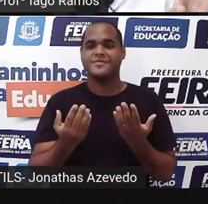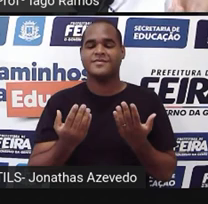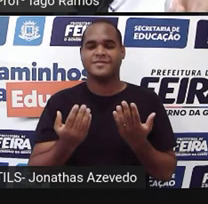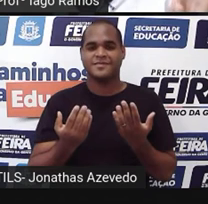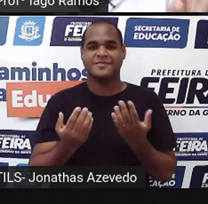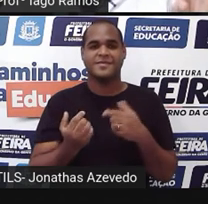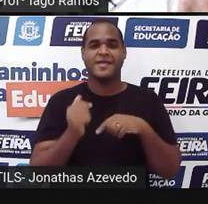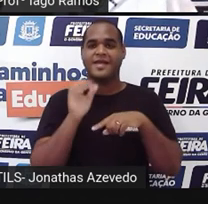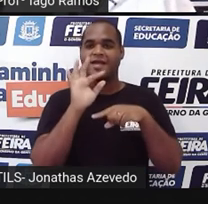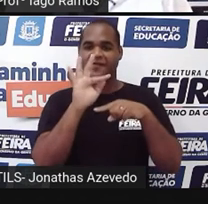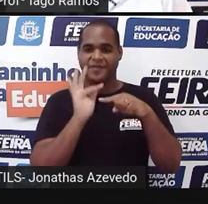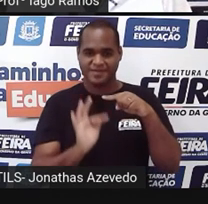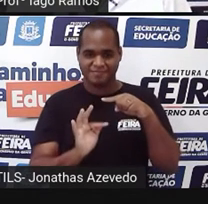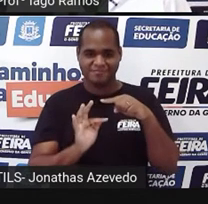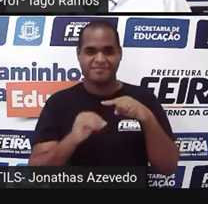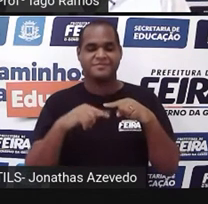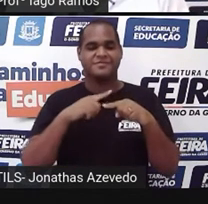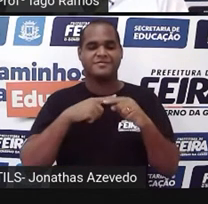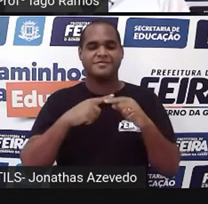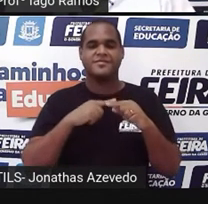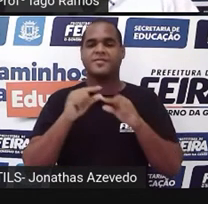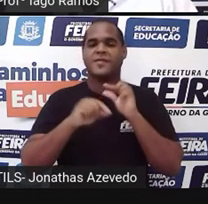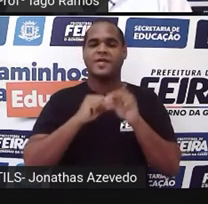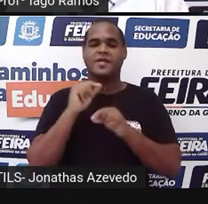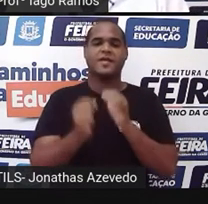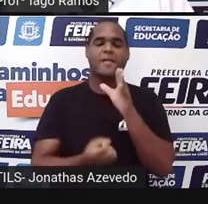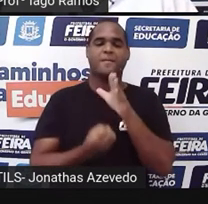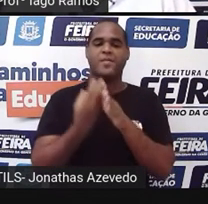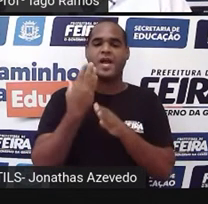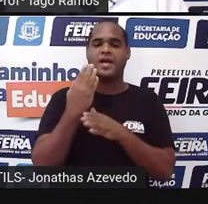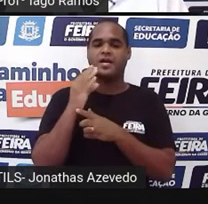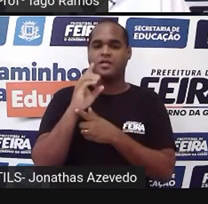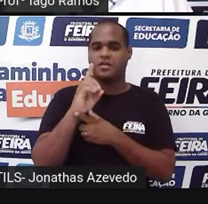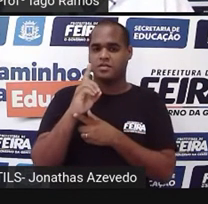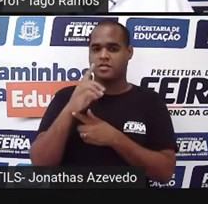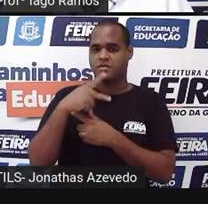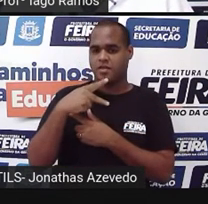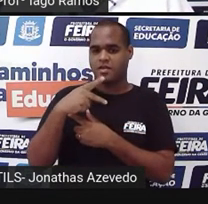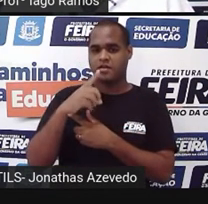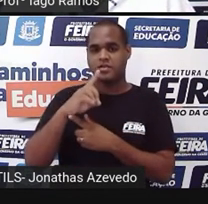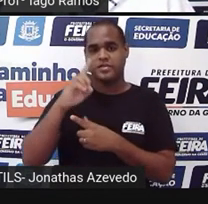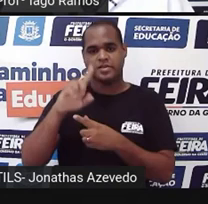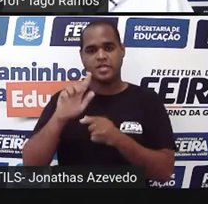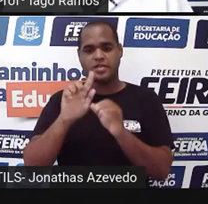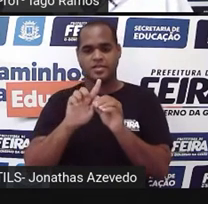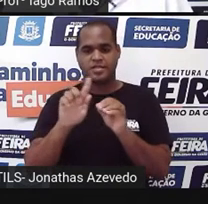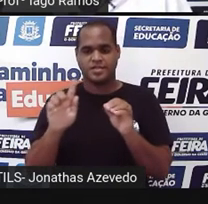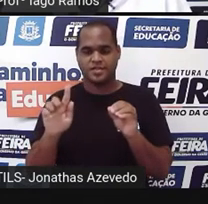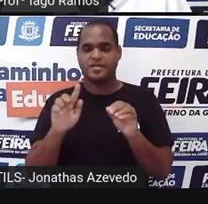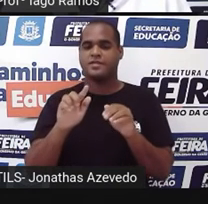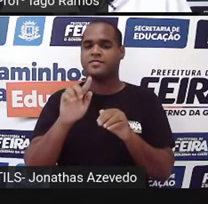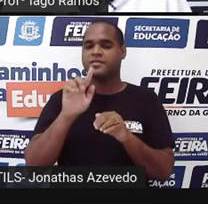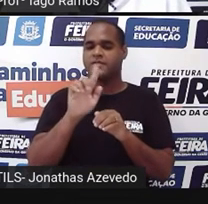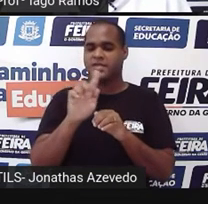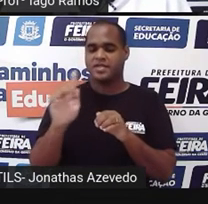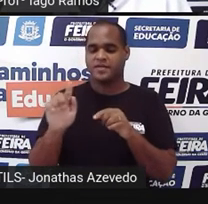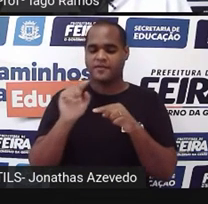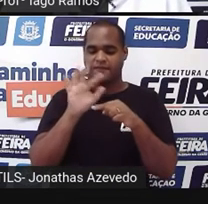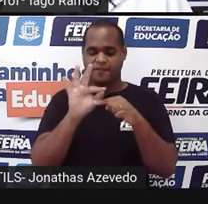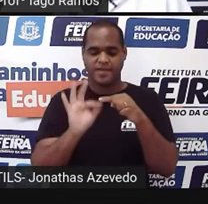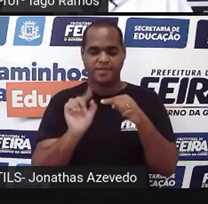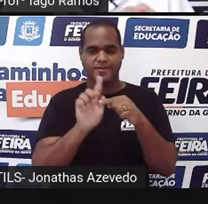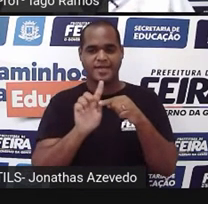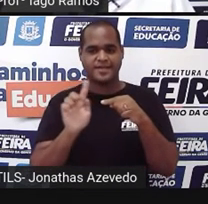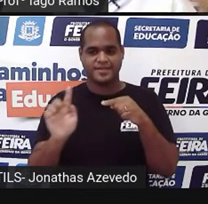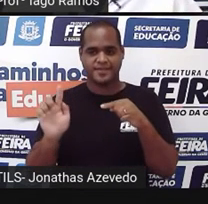vamos lá essas frações são chamadas de frações geratrizes tá